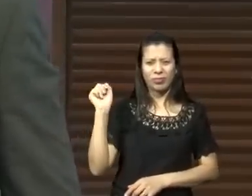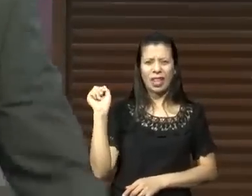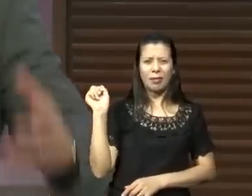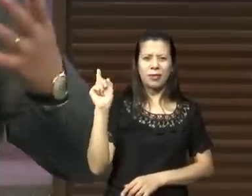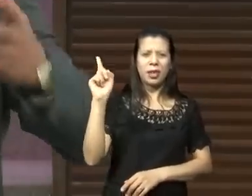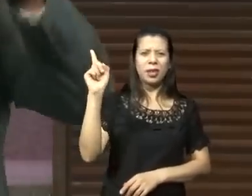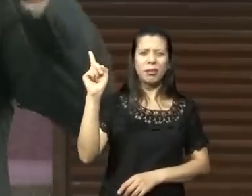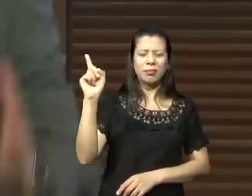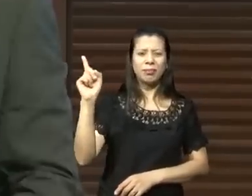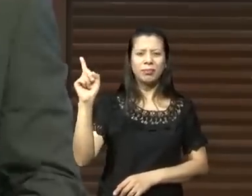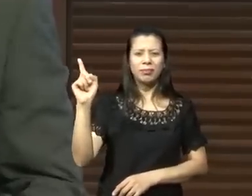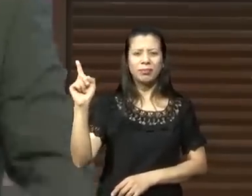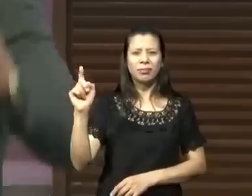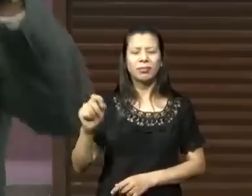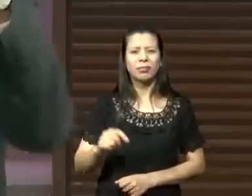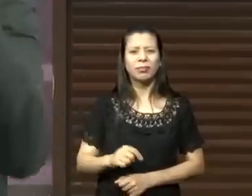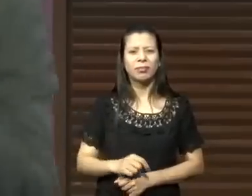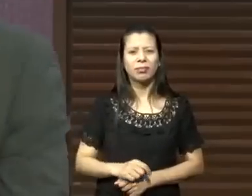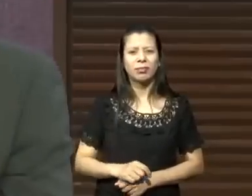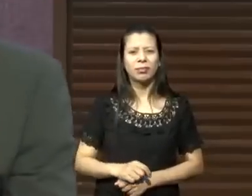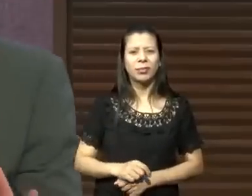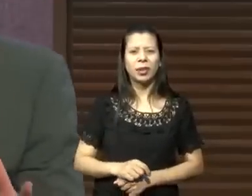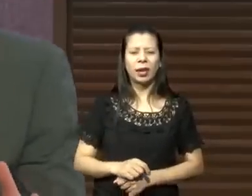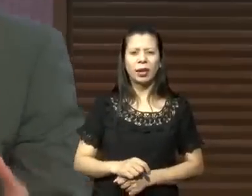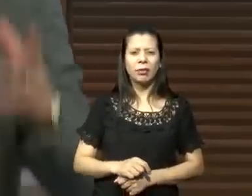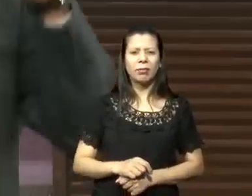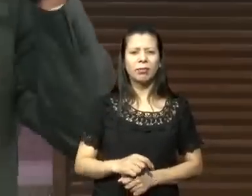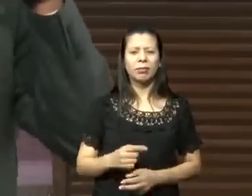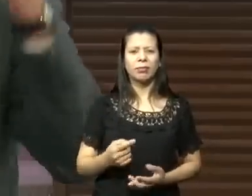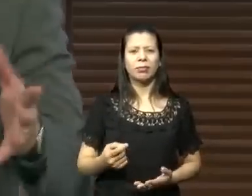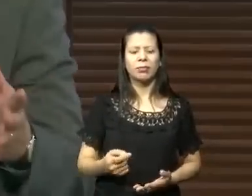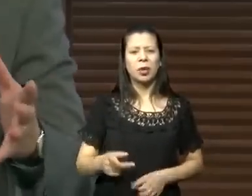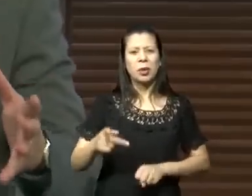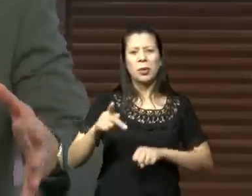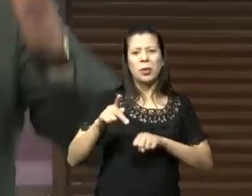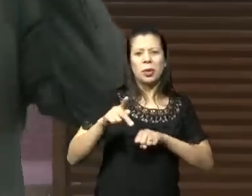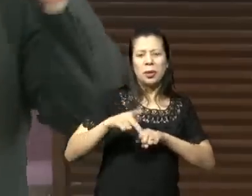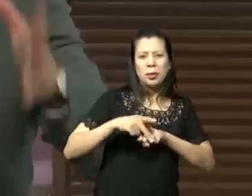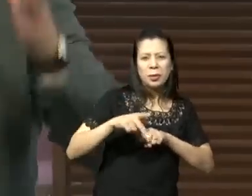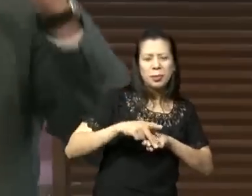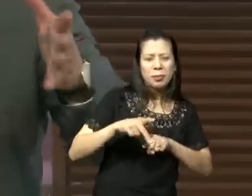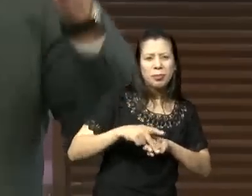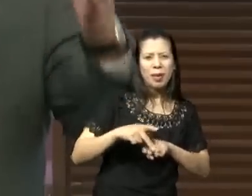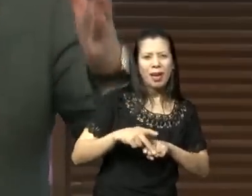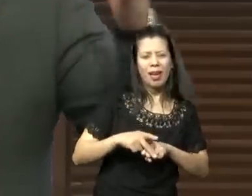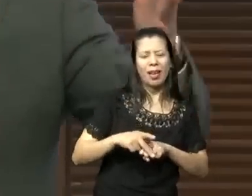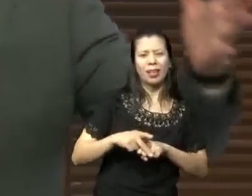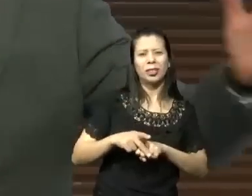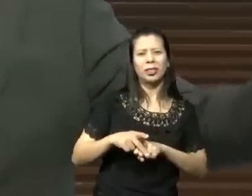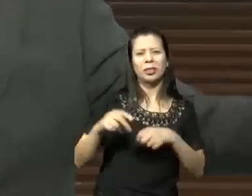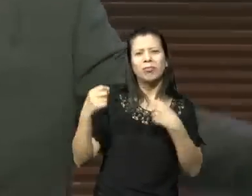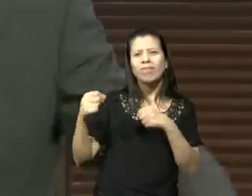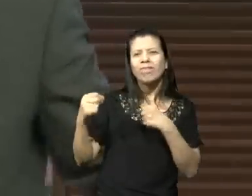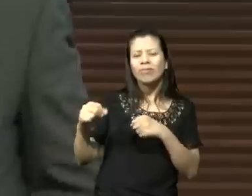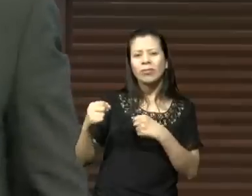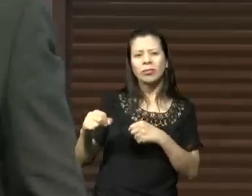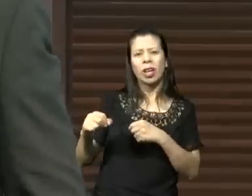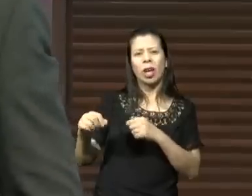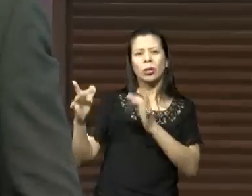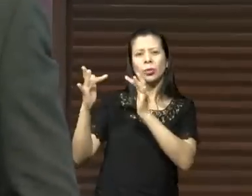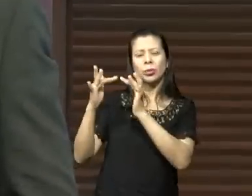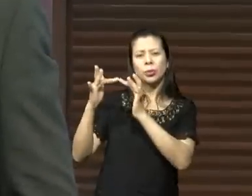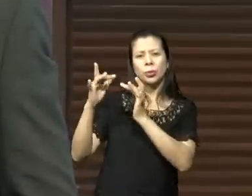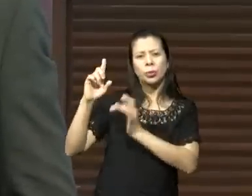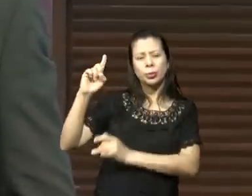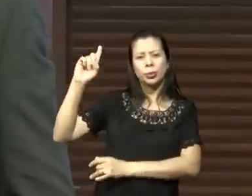consciência se você é culpado você sente culpado isso é um indício de que o Espírito Santo está trabalhando com você